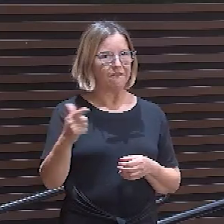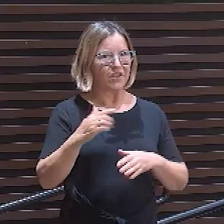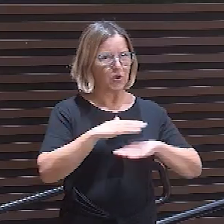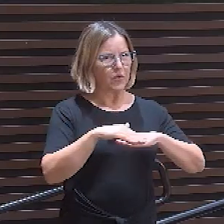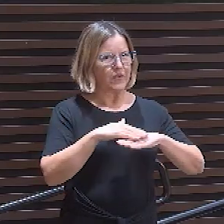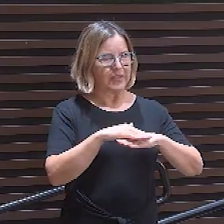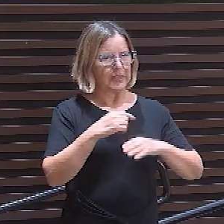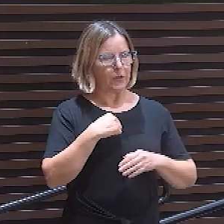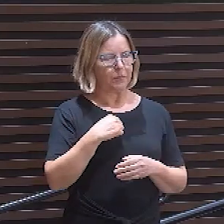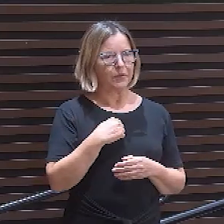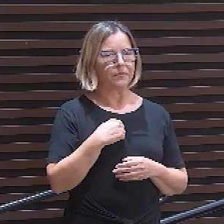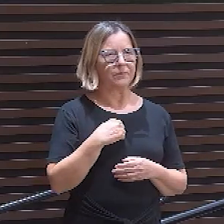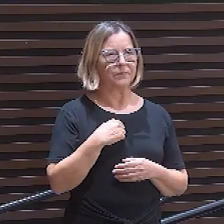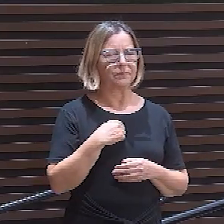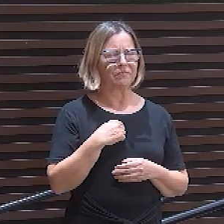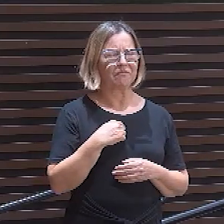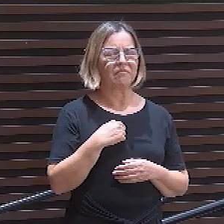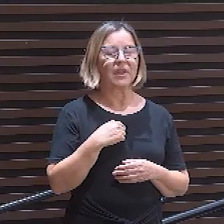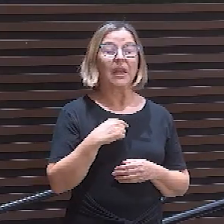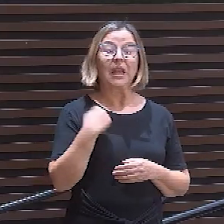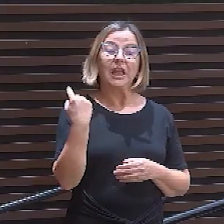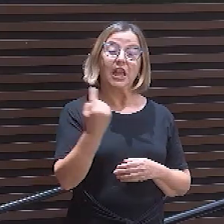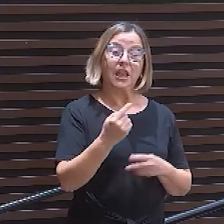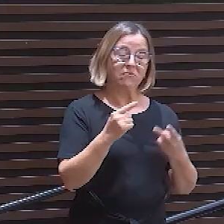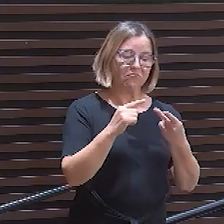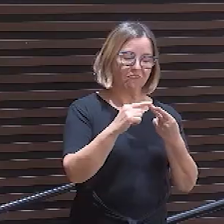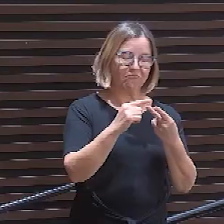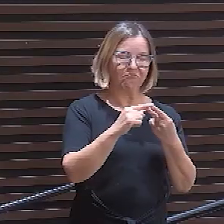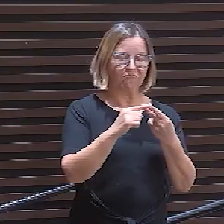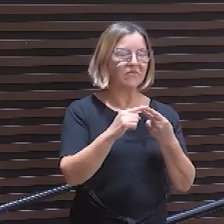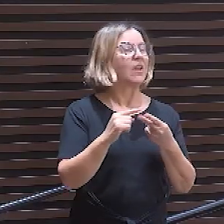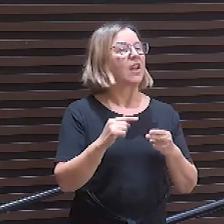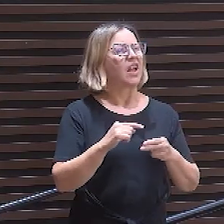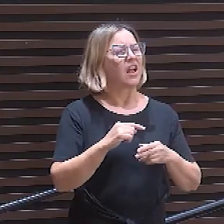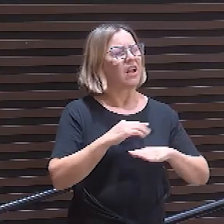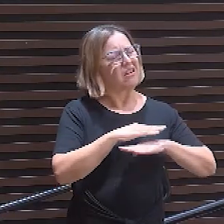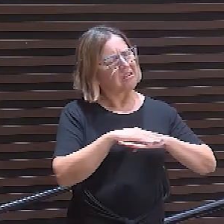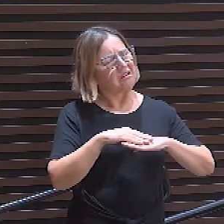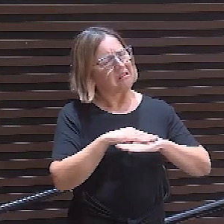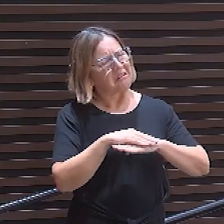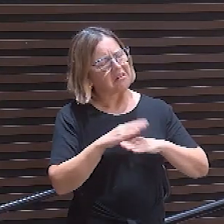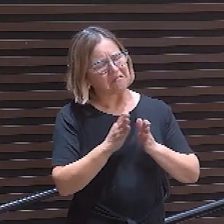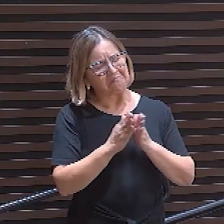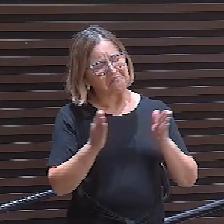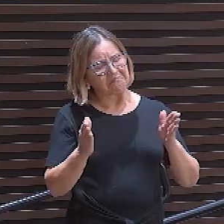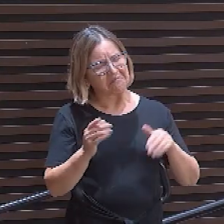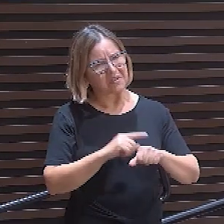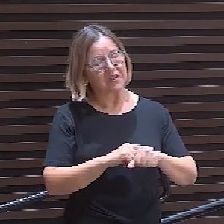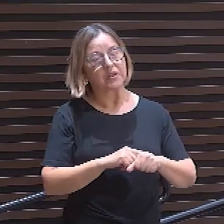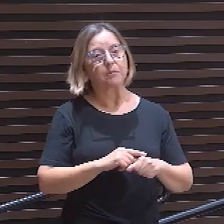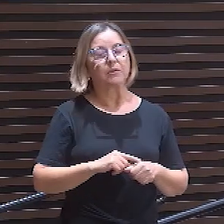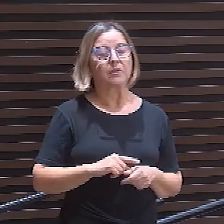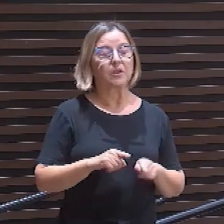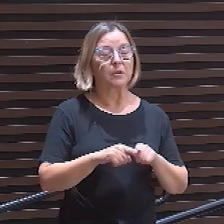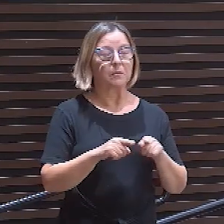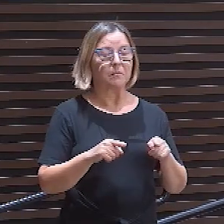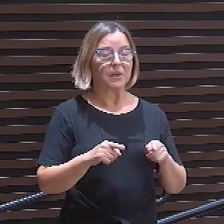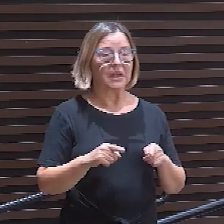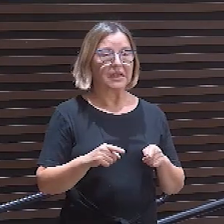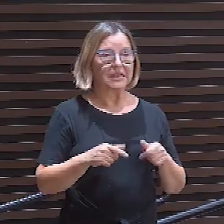E nós estivemos conversando um tal tempo, mas ele